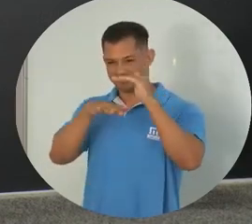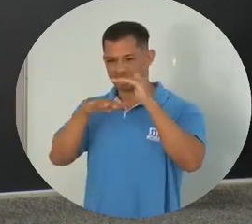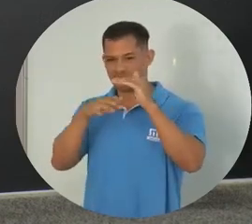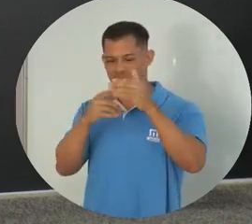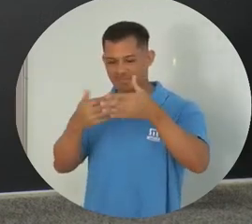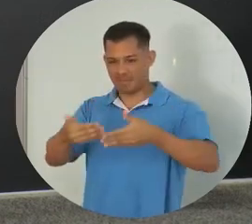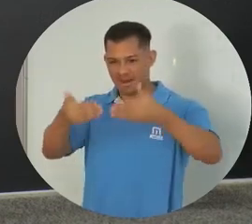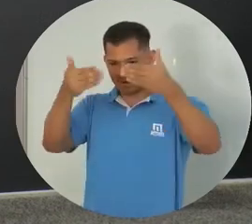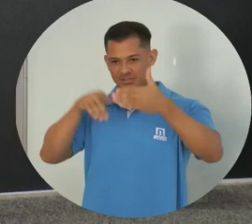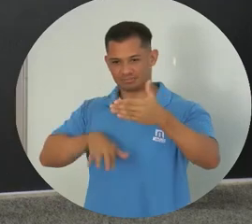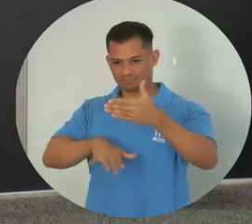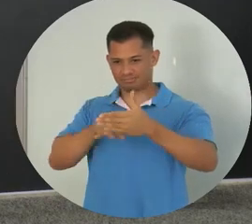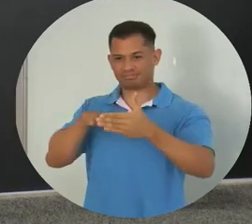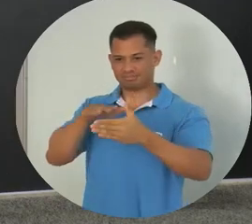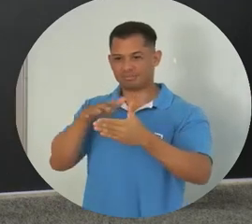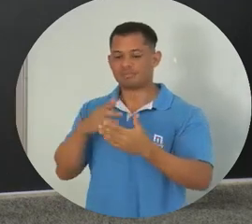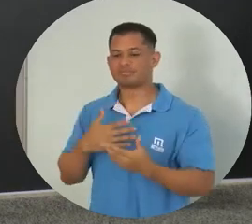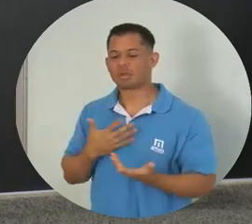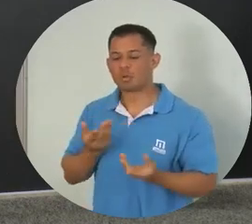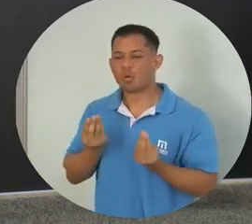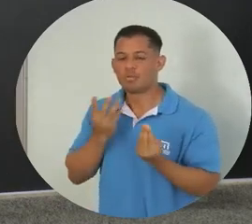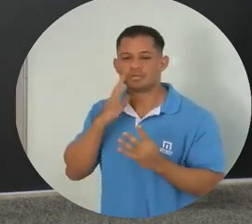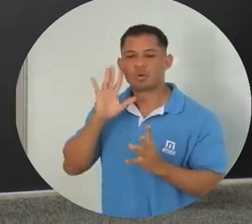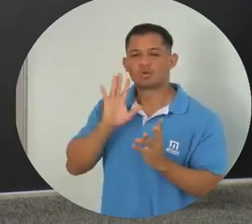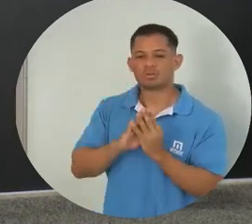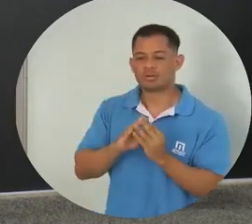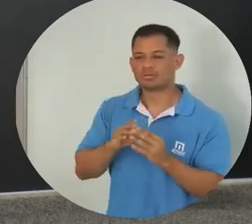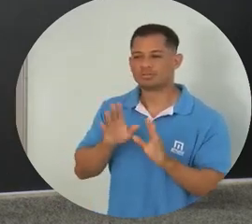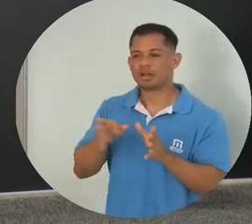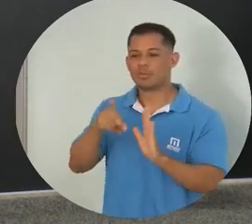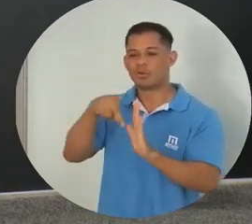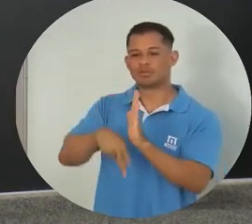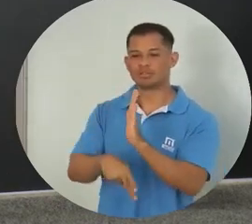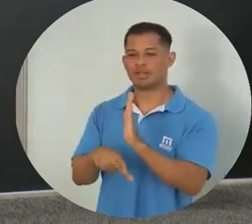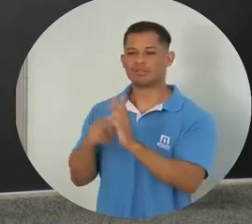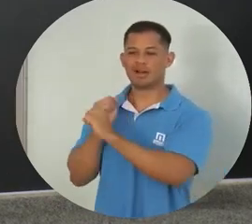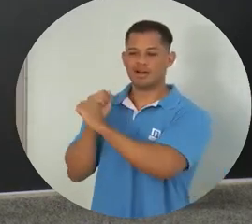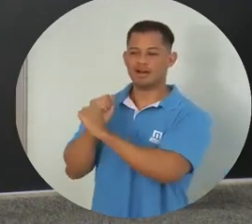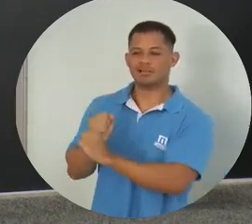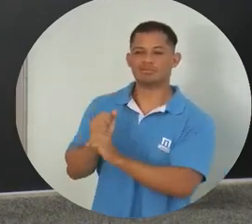que você chega a essa conclusão? Um projeto que já está instalado há vários anos,